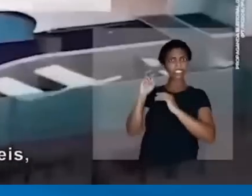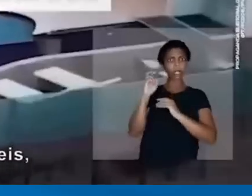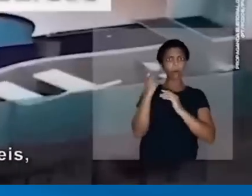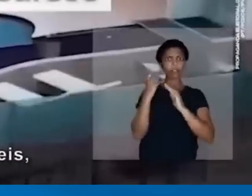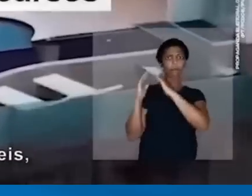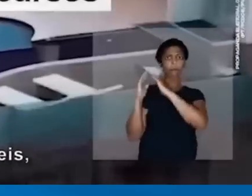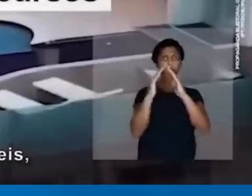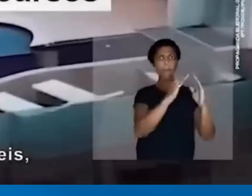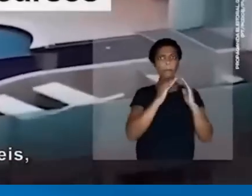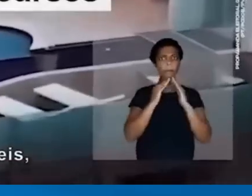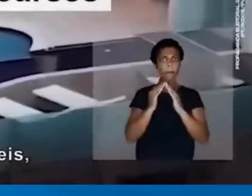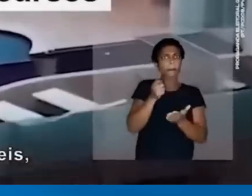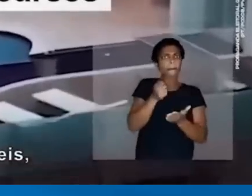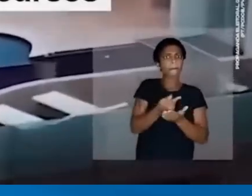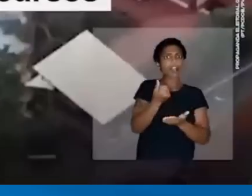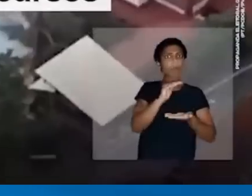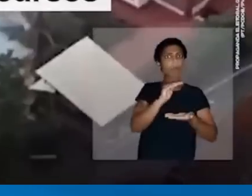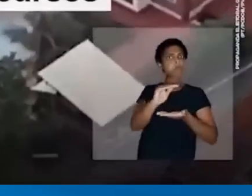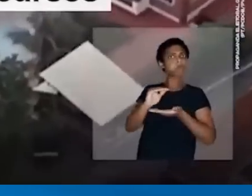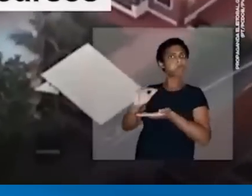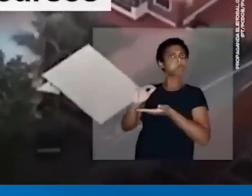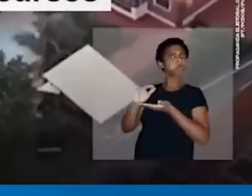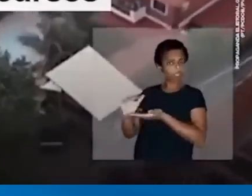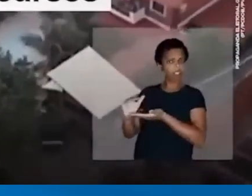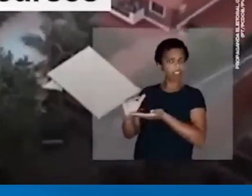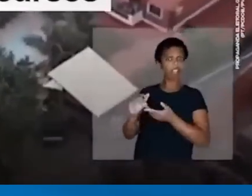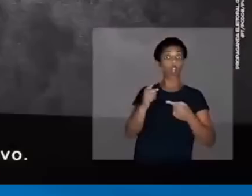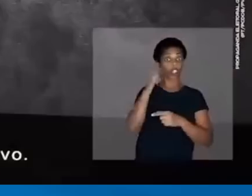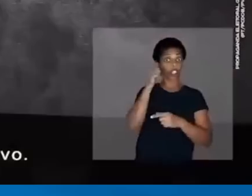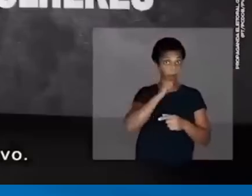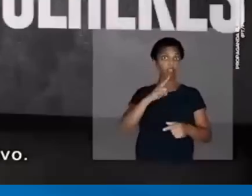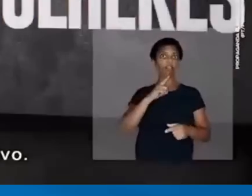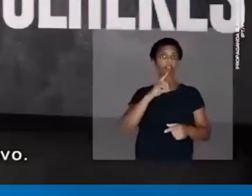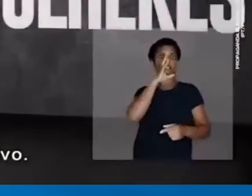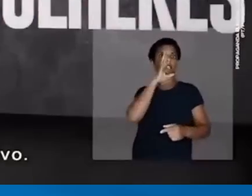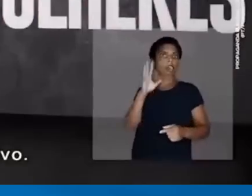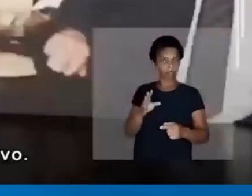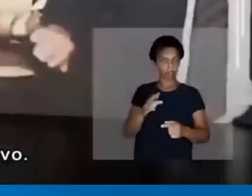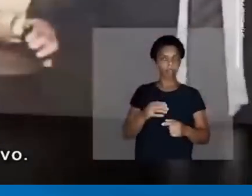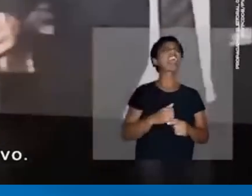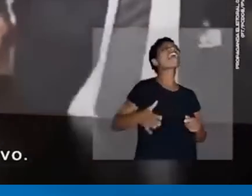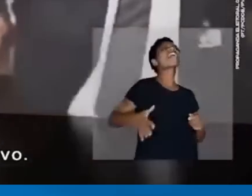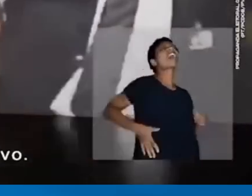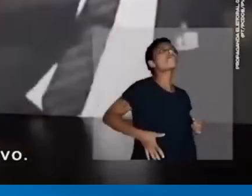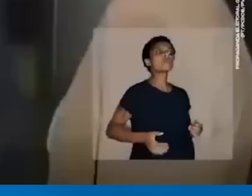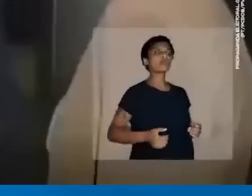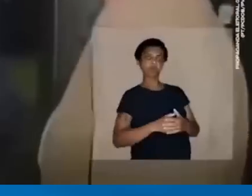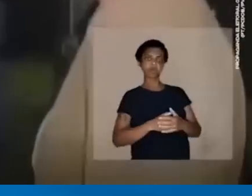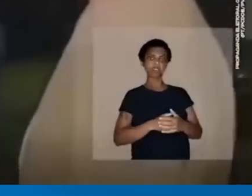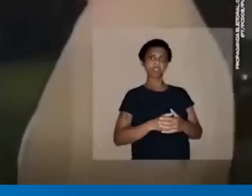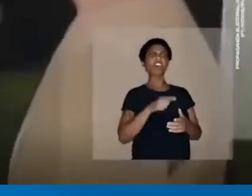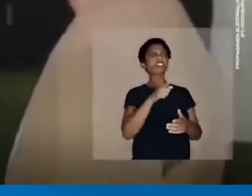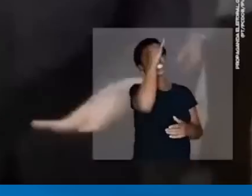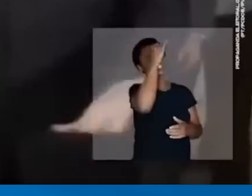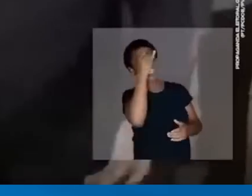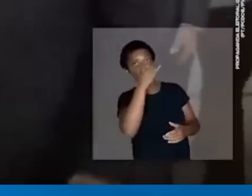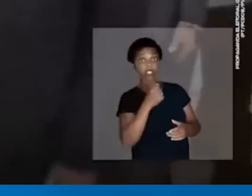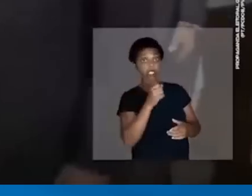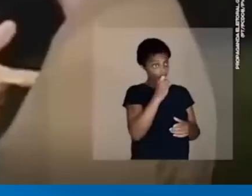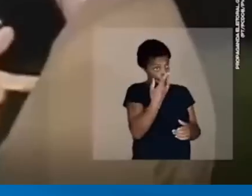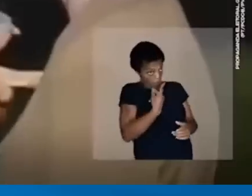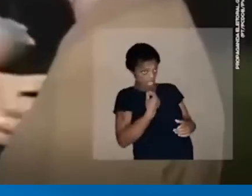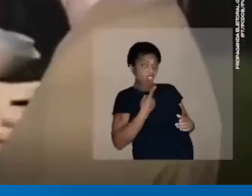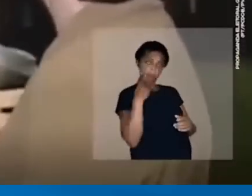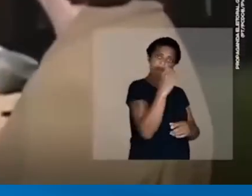51 imóveis, pagando com dinheiro vivo. Com as mulheres, Bolsonaro é agressivo. Vagabunda! Você é uma